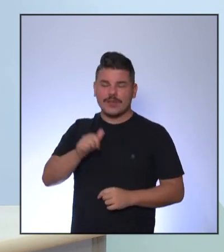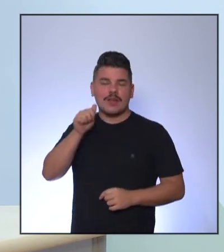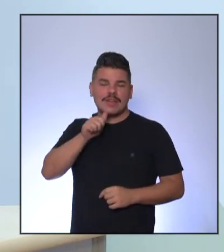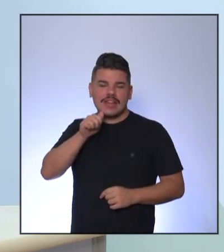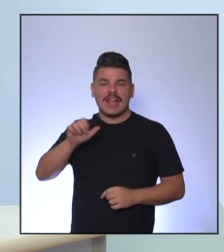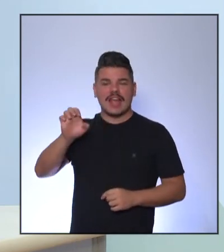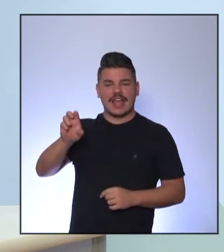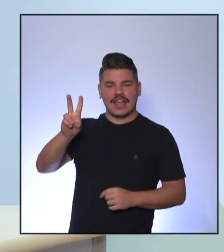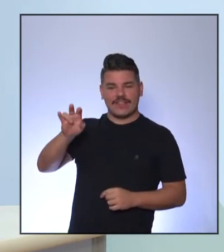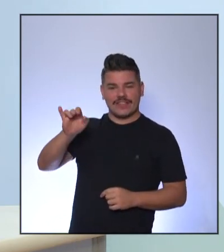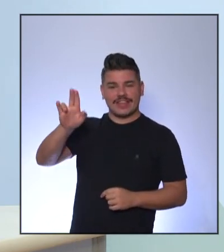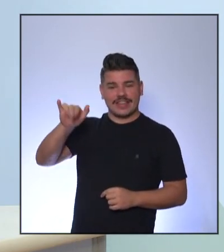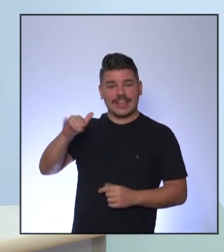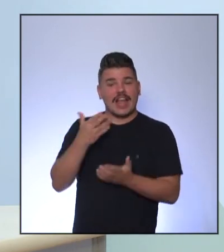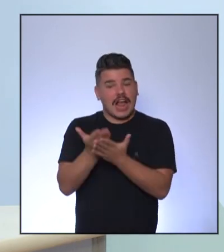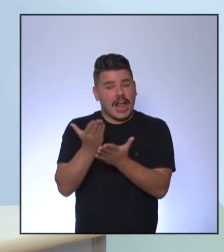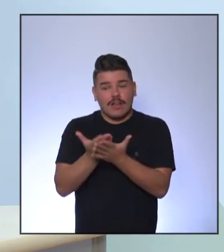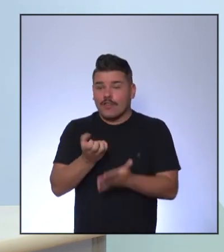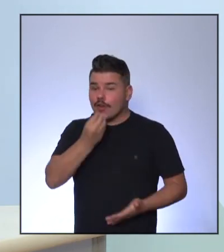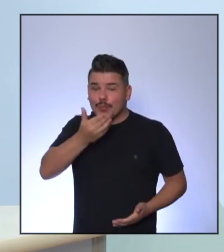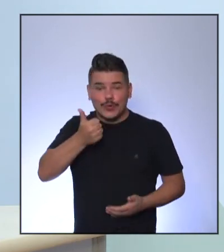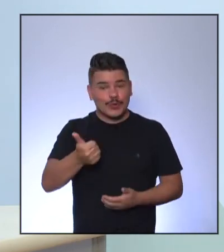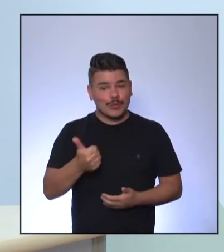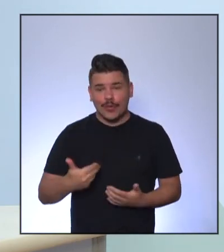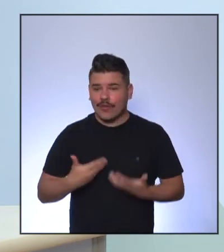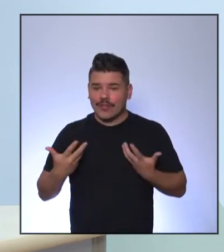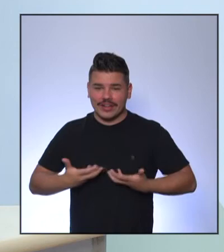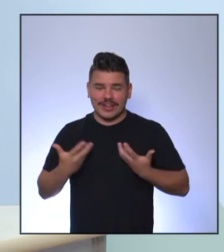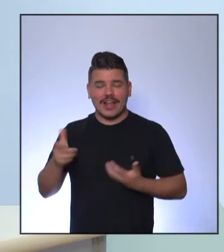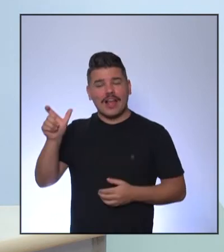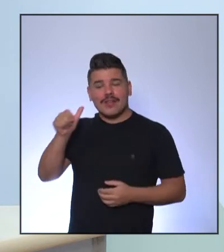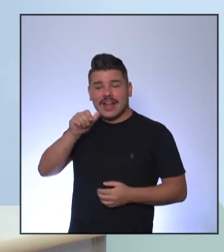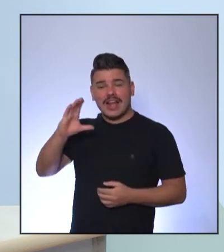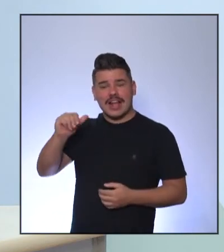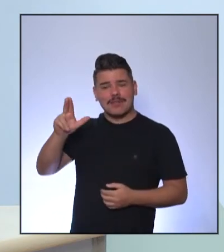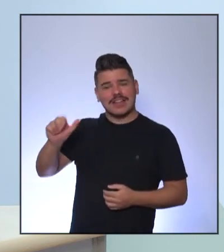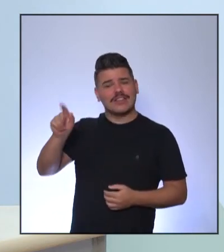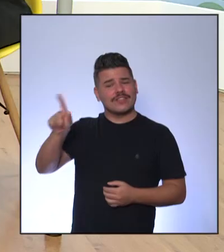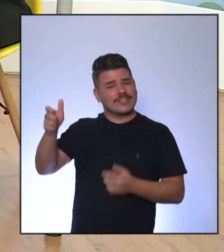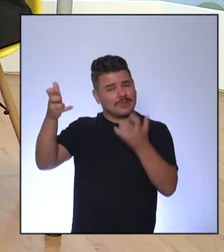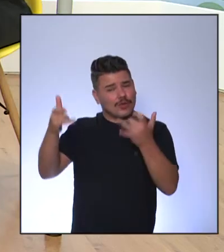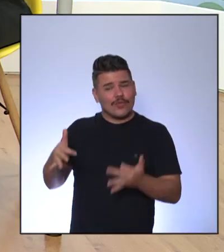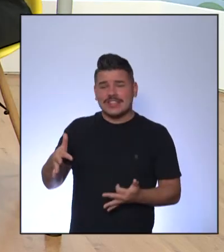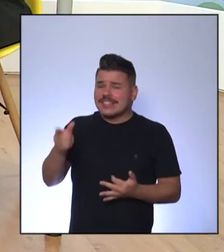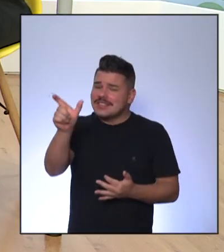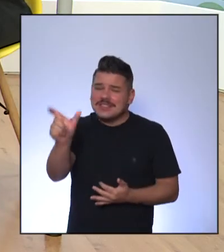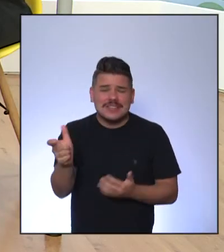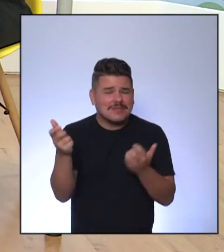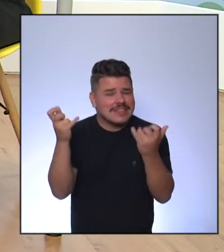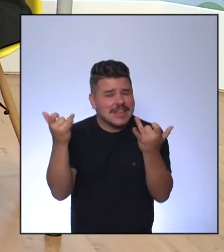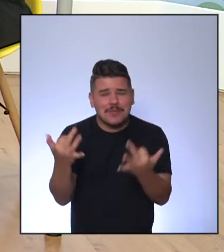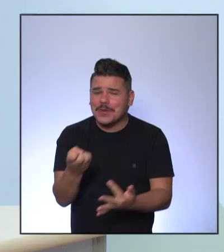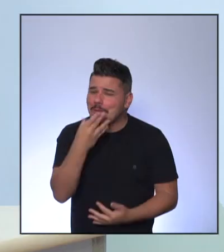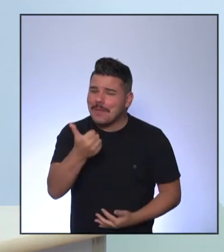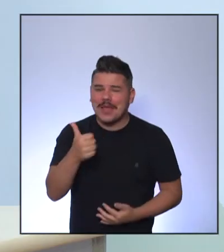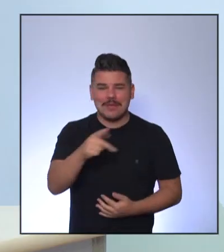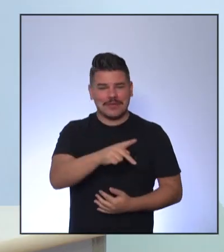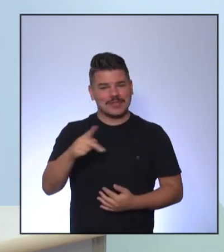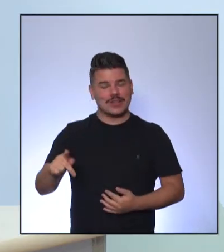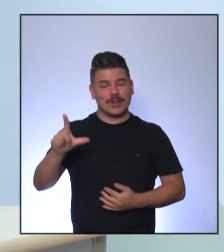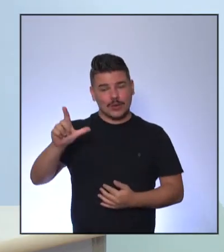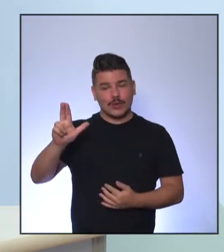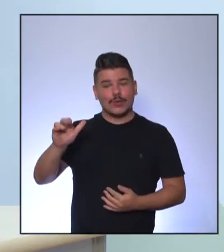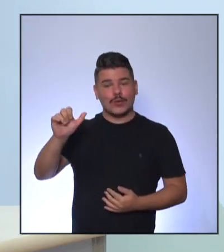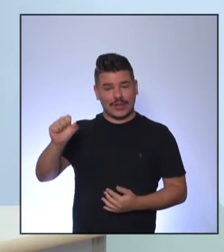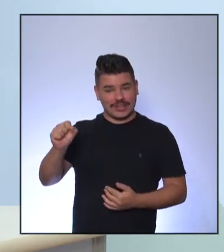aqui que a aula foi empolgante. A Camila colocou que você explica muito bem, professora. O Lucas